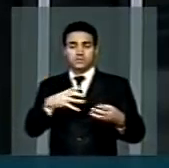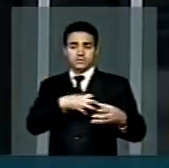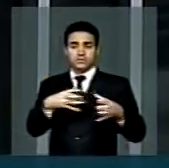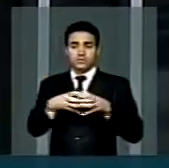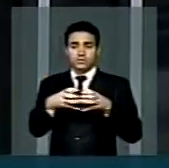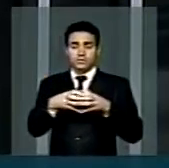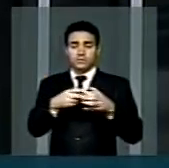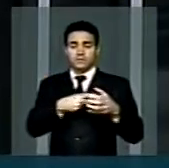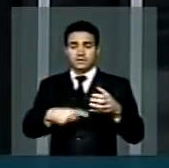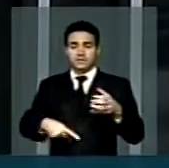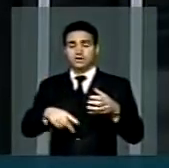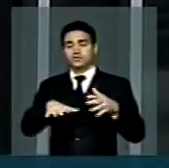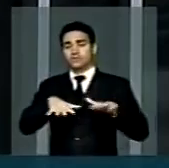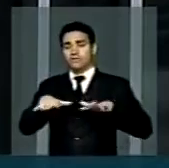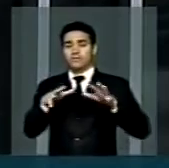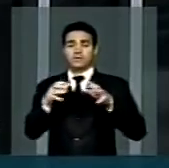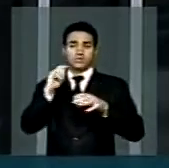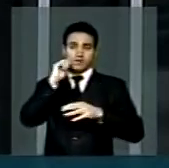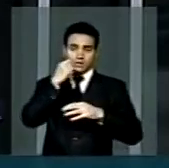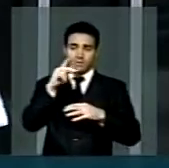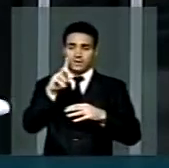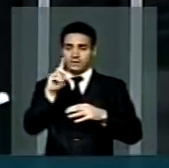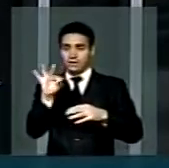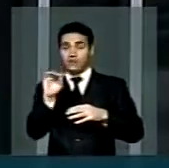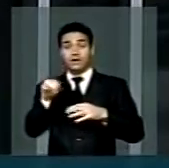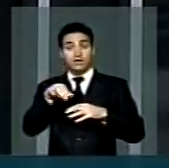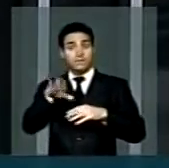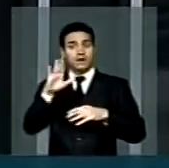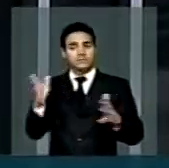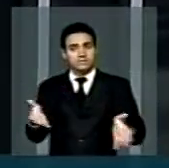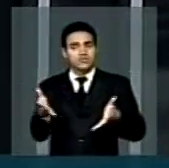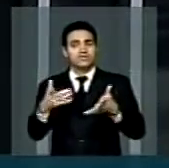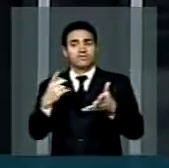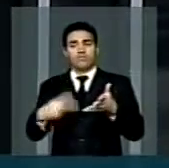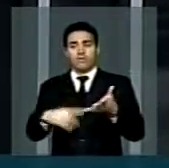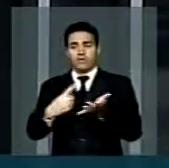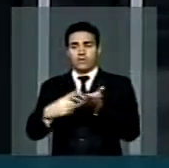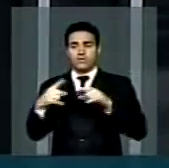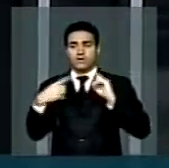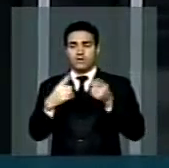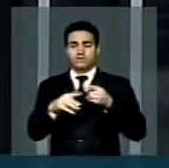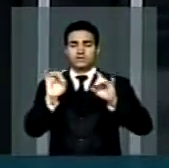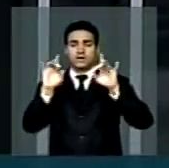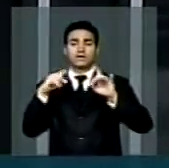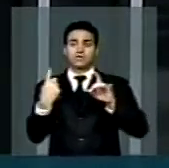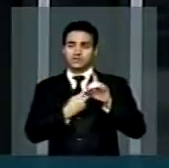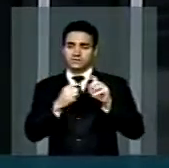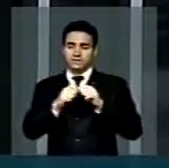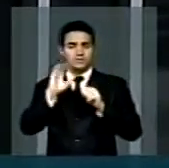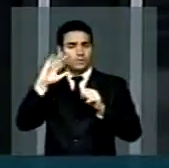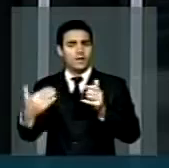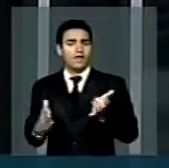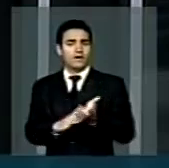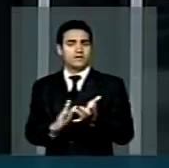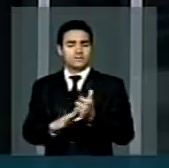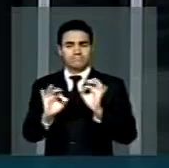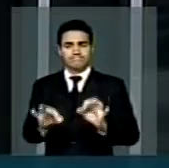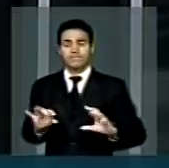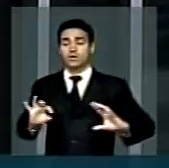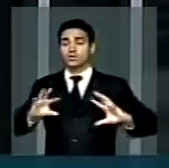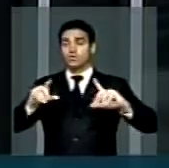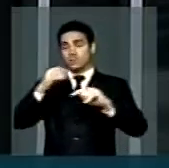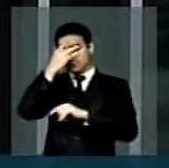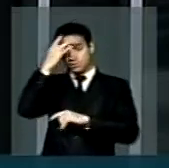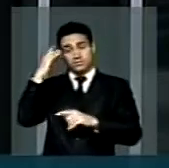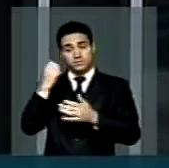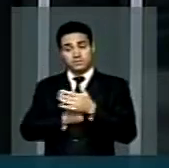do PDT, um dos maiores incentivadores dessa sessão solene, para que nós pudéssemos fazer essas homenagens justíssimas a todos